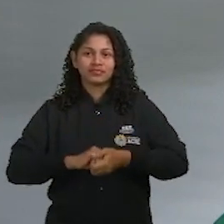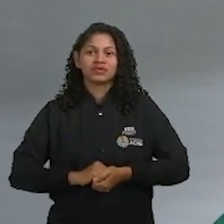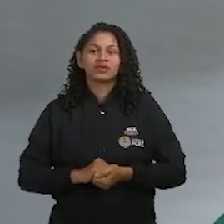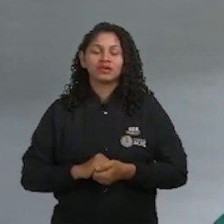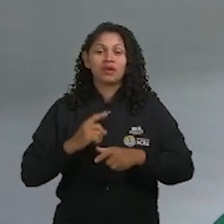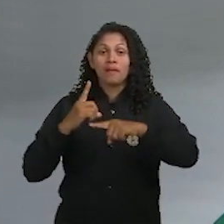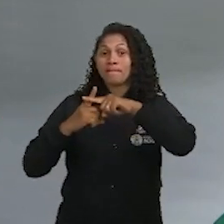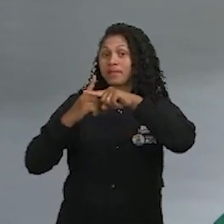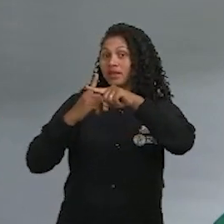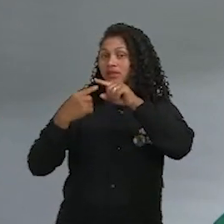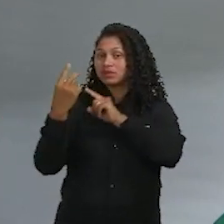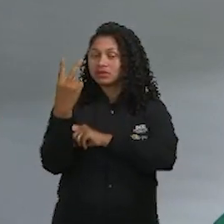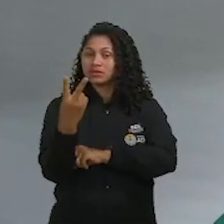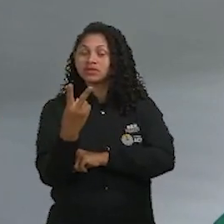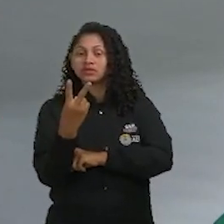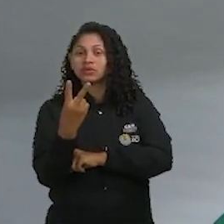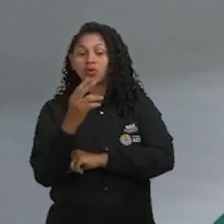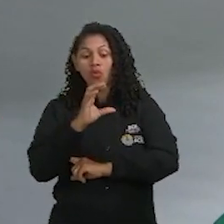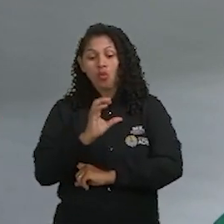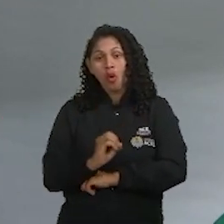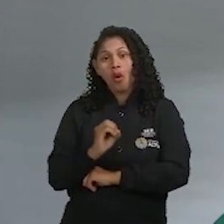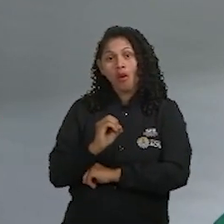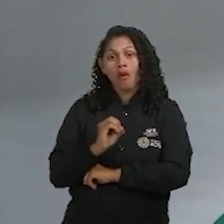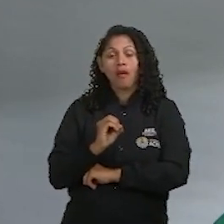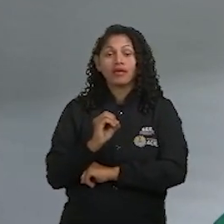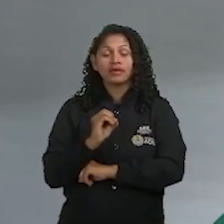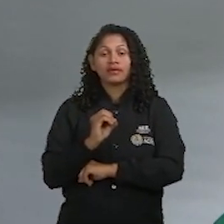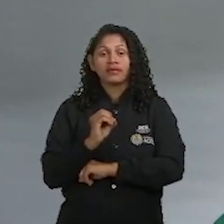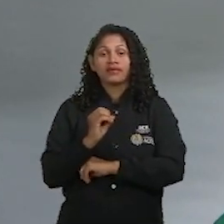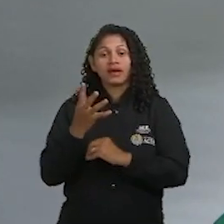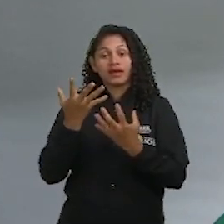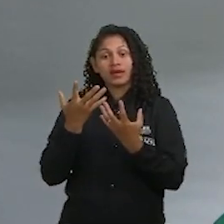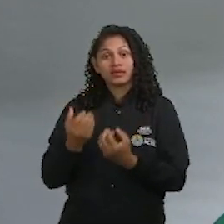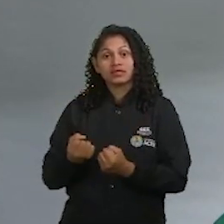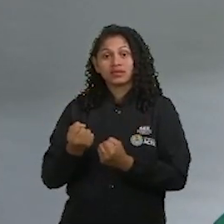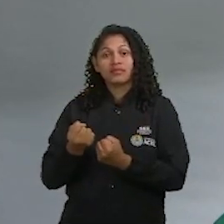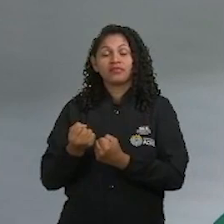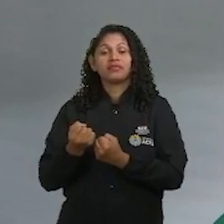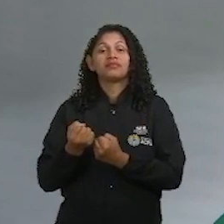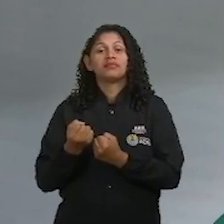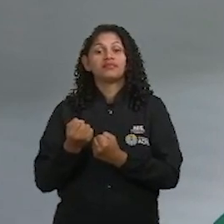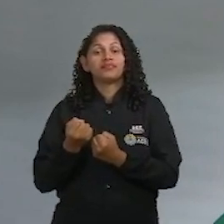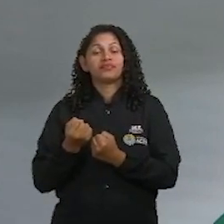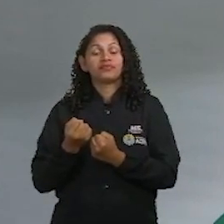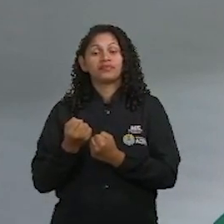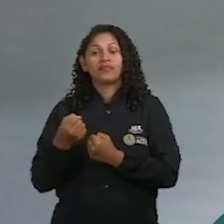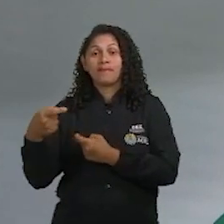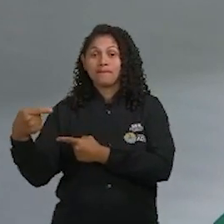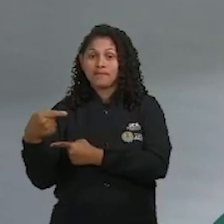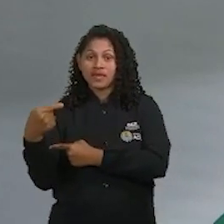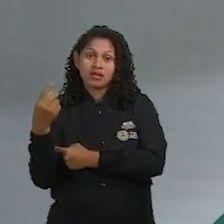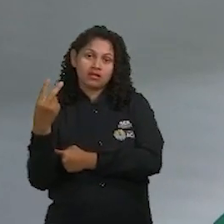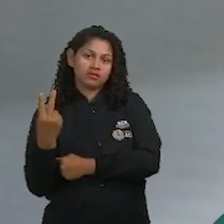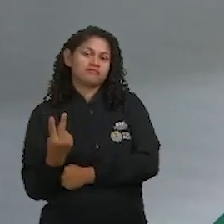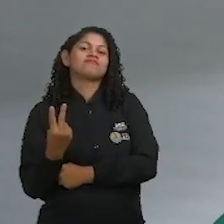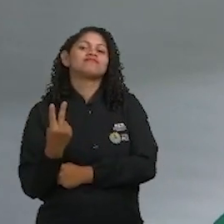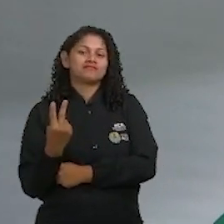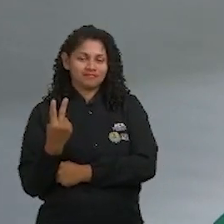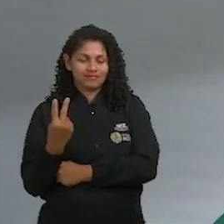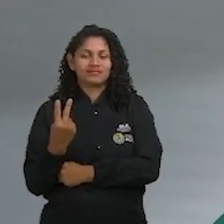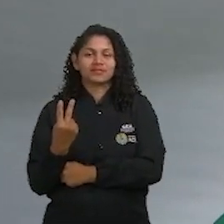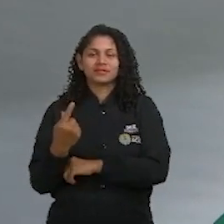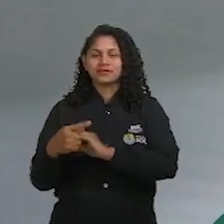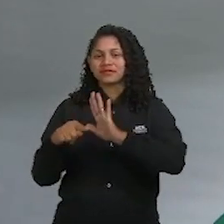elétrons, enquanto o oxigênio vai receber NOx menos 2, já que ele